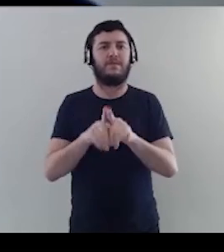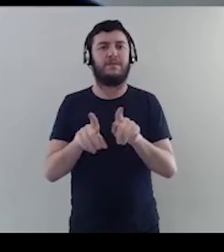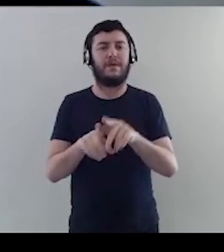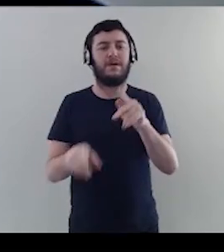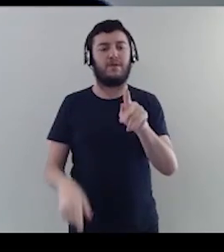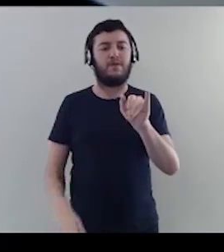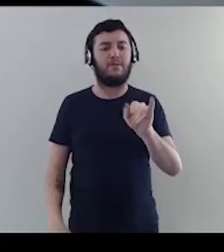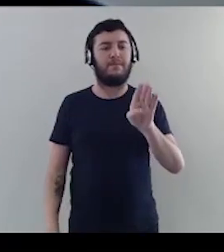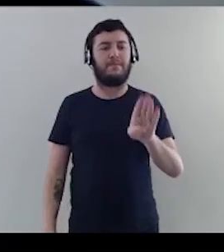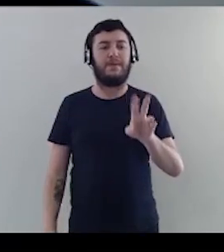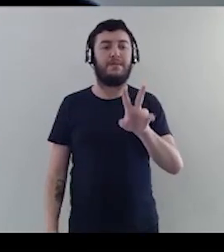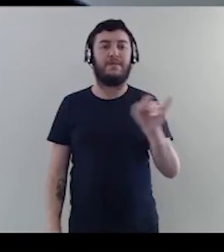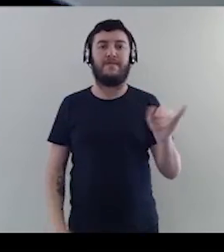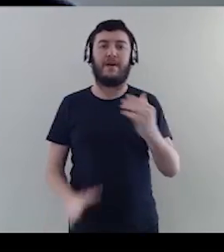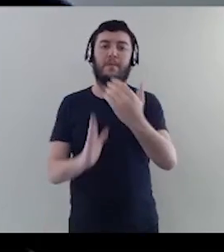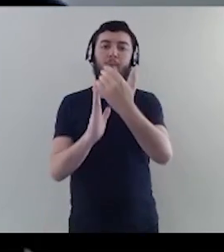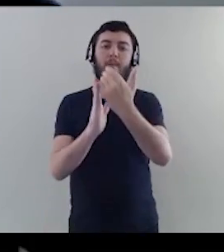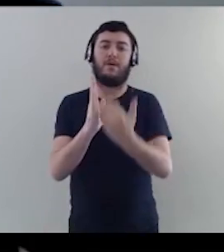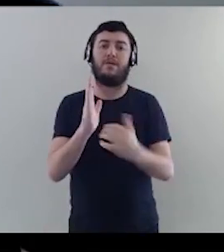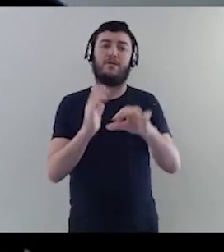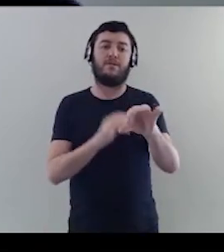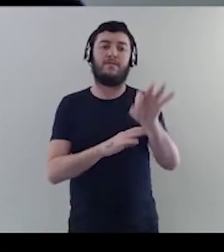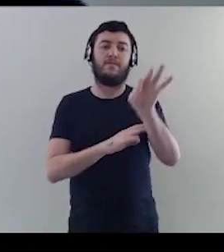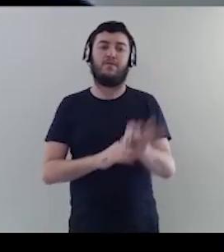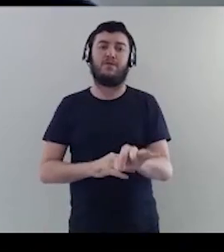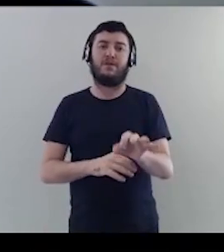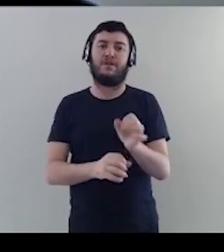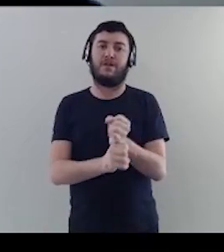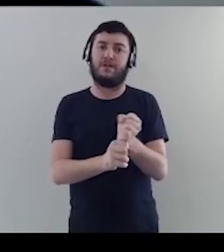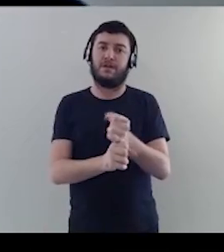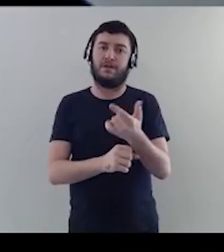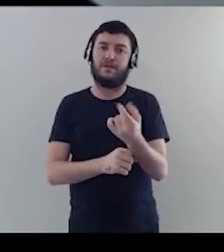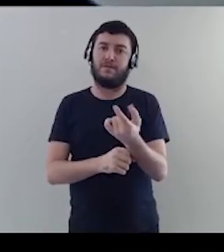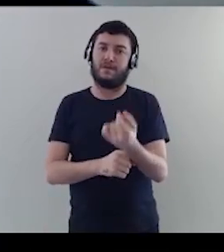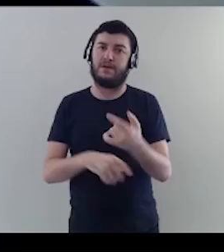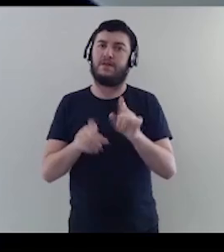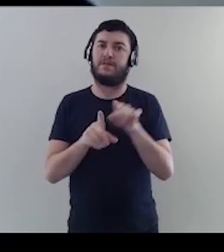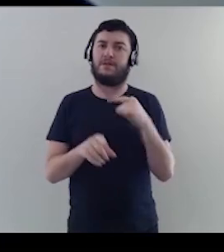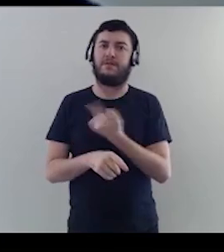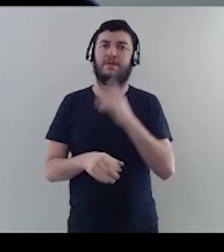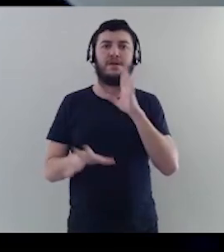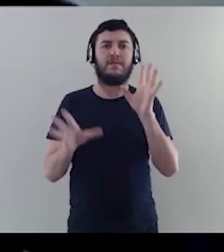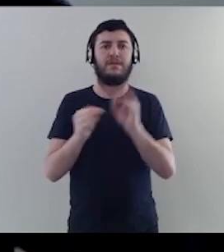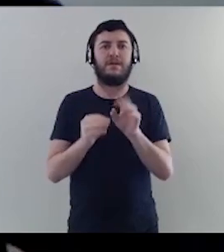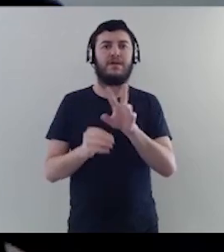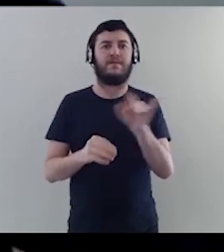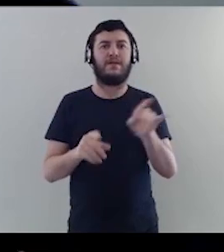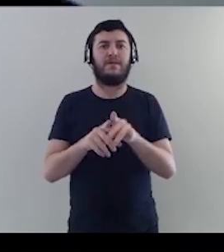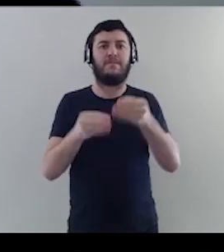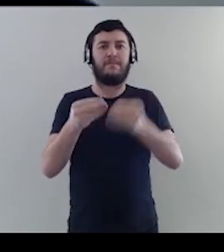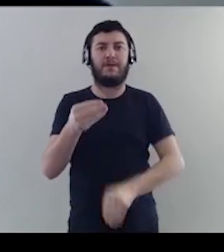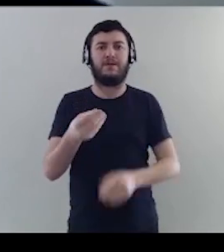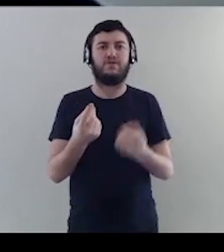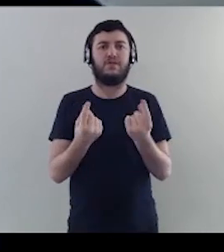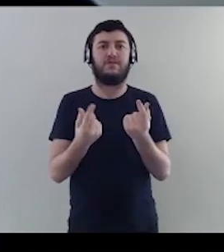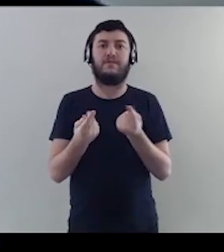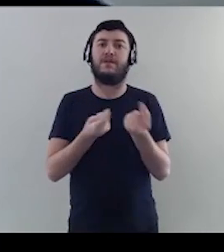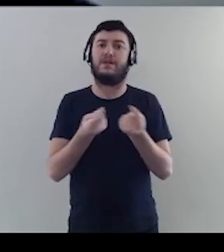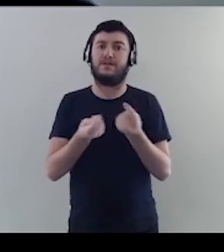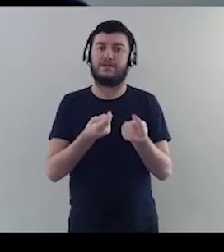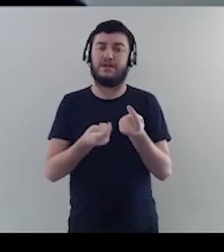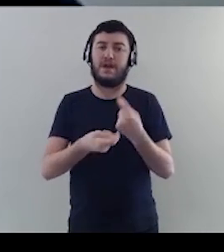9%, só este ano. Que obviamente vai ter impactos financeiros muito significativos. E, portanto, pode haver